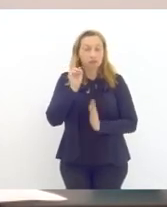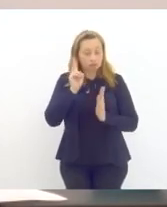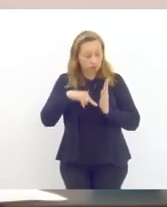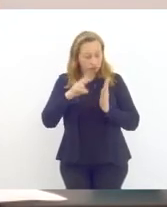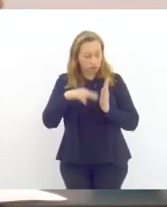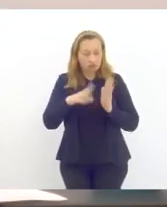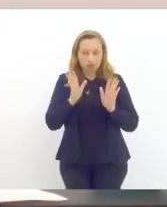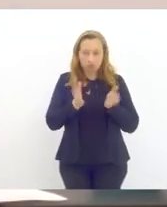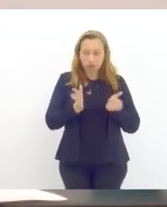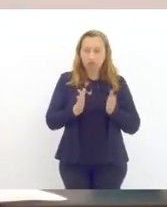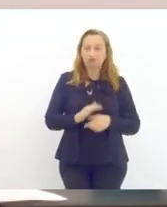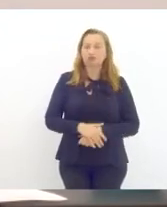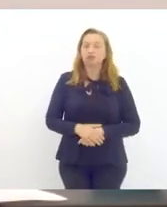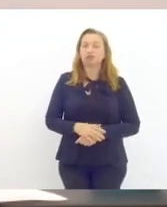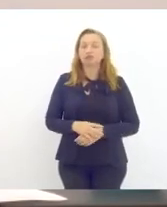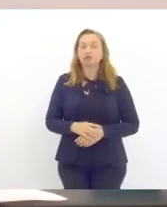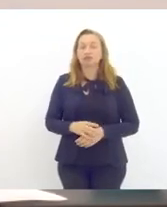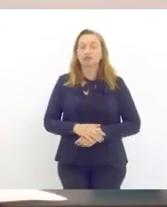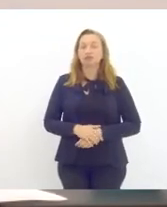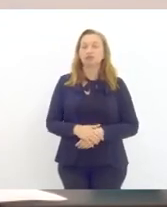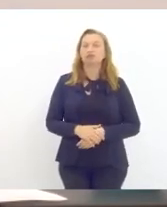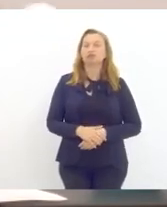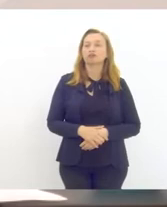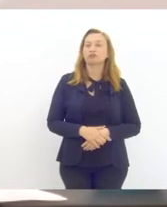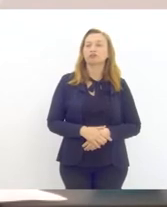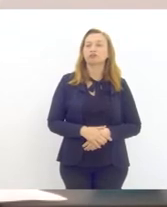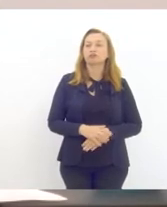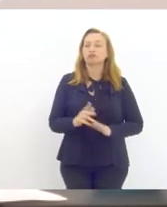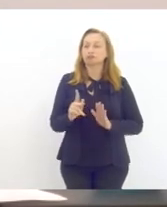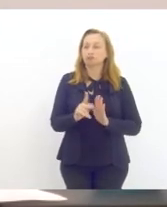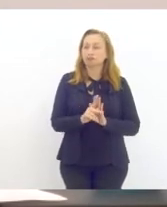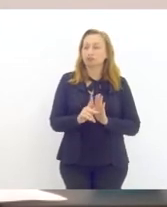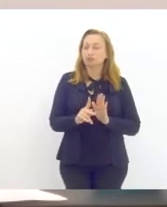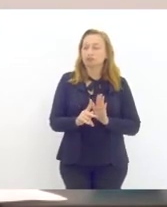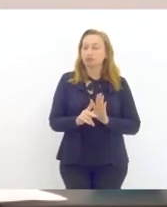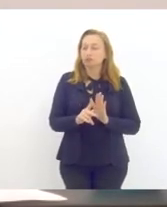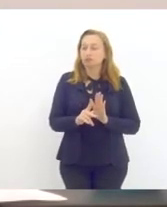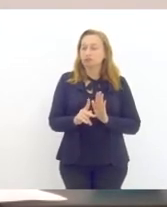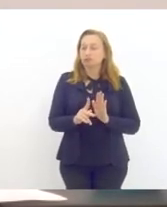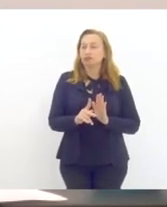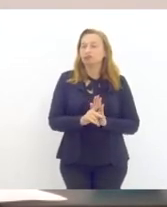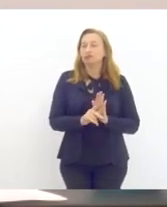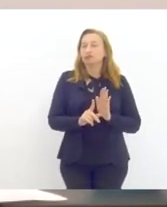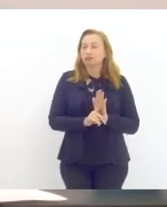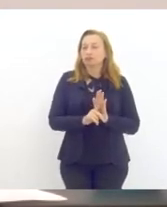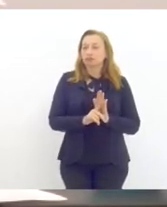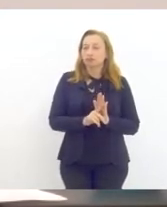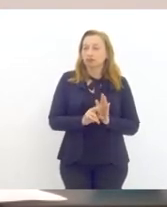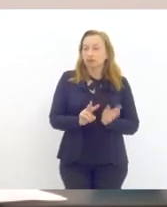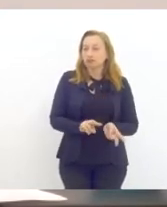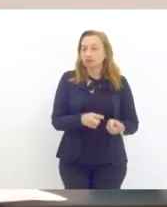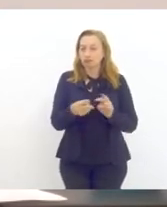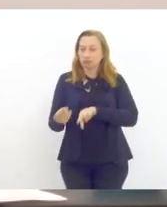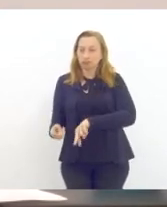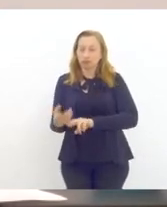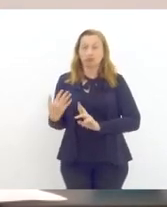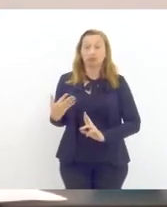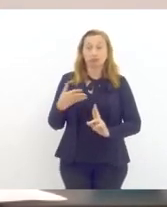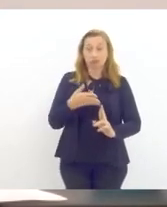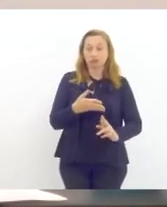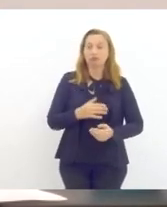se a gente for aqui no projeto encaminhado, no que se refere